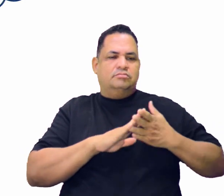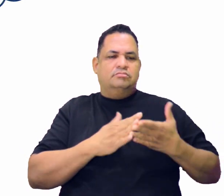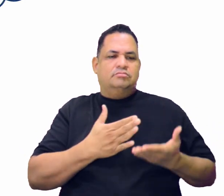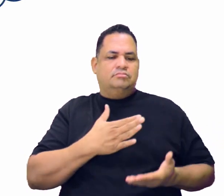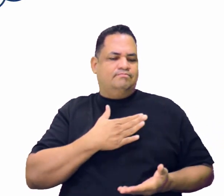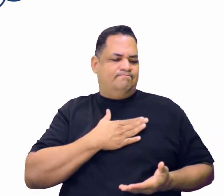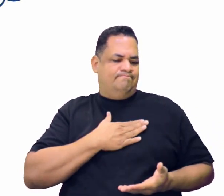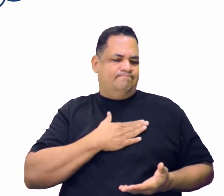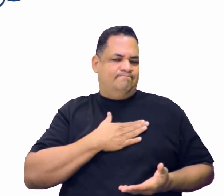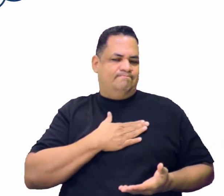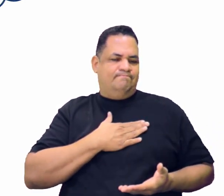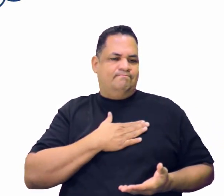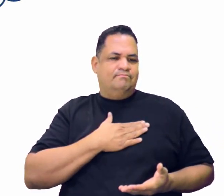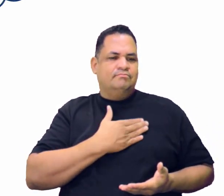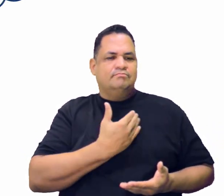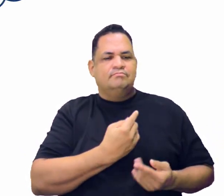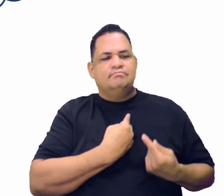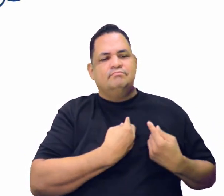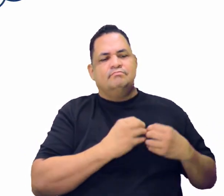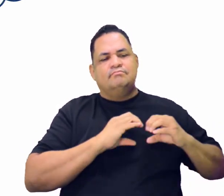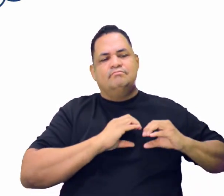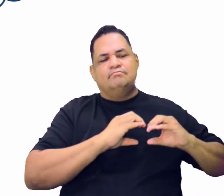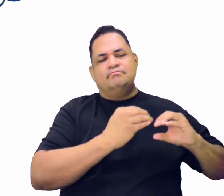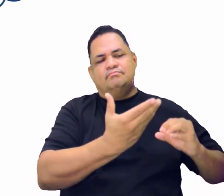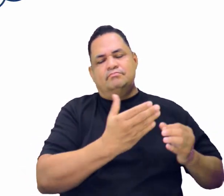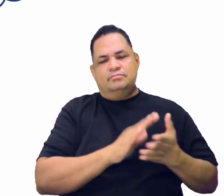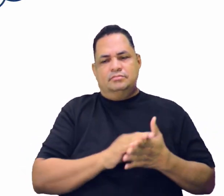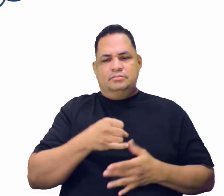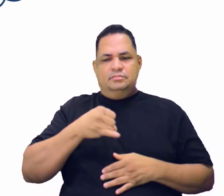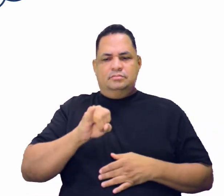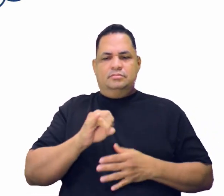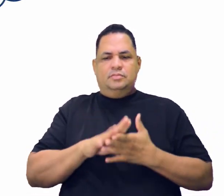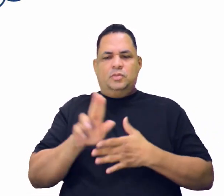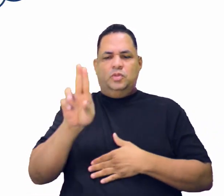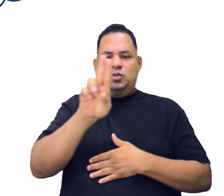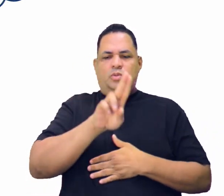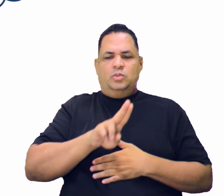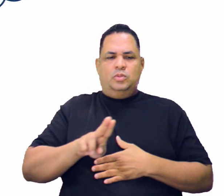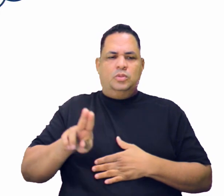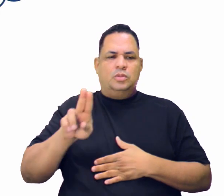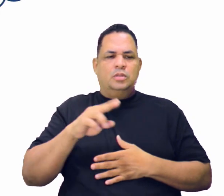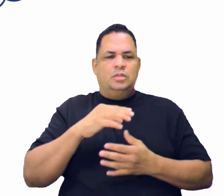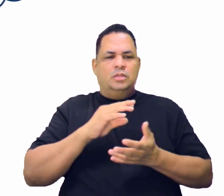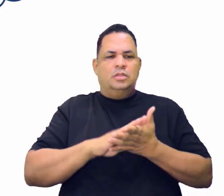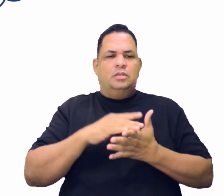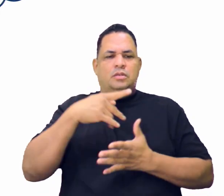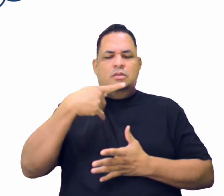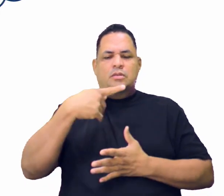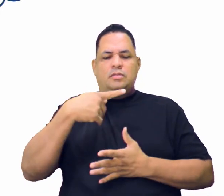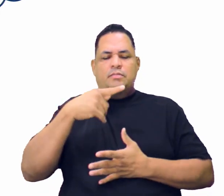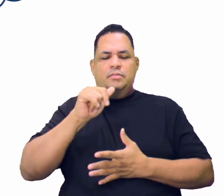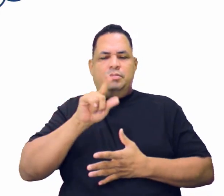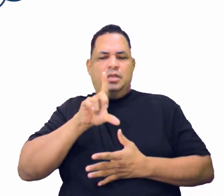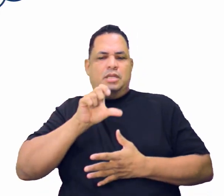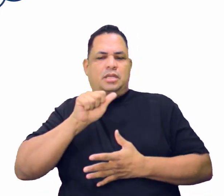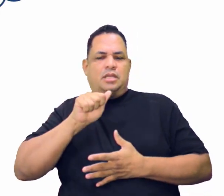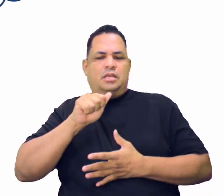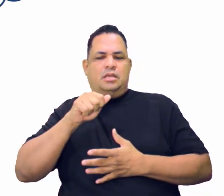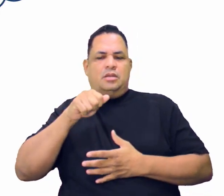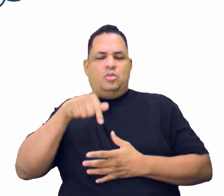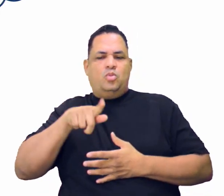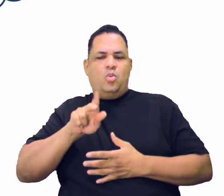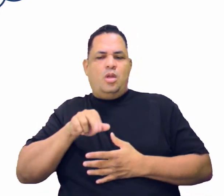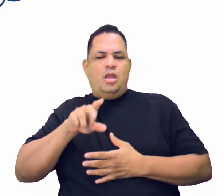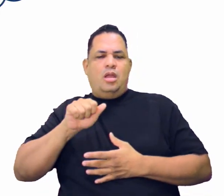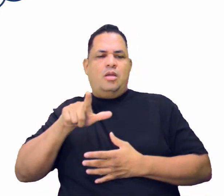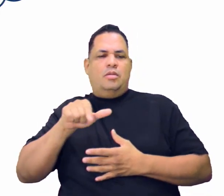me apaixonei. Então, ó, se eu uso, trocou por pela qual, então, amadinho, você já sabe